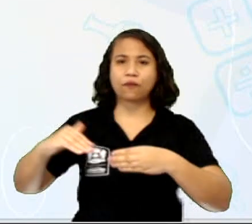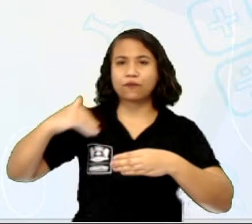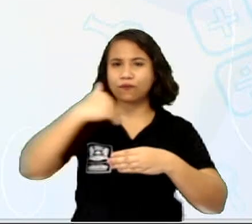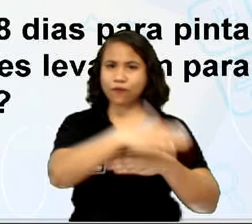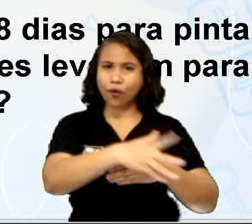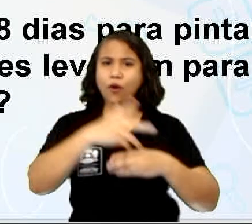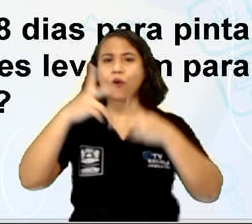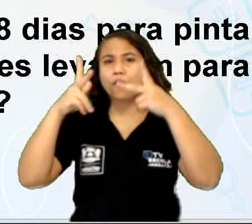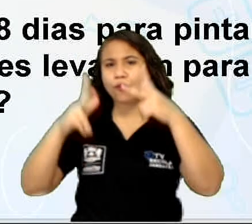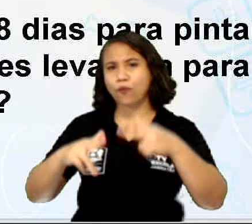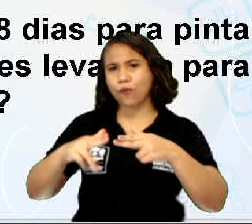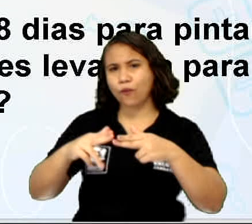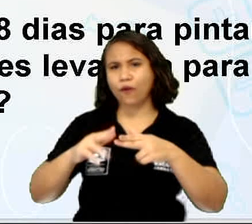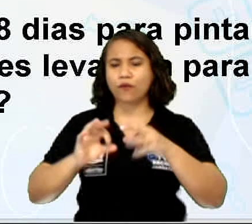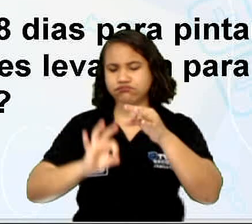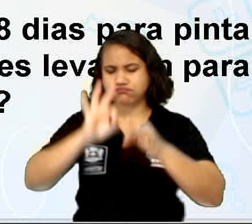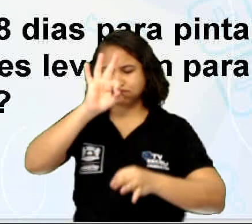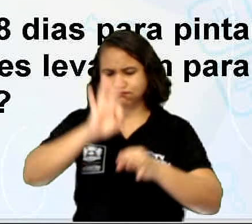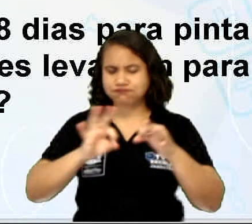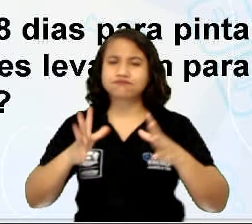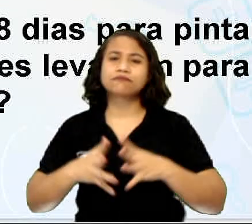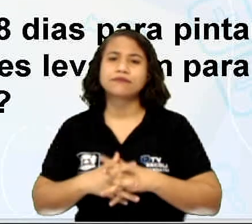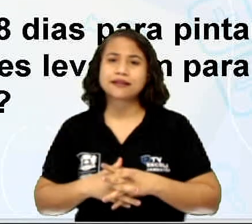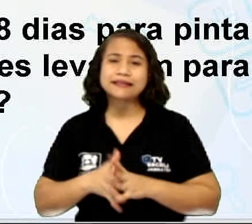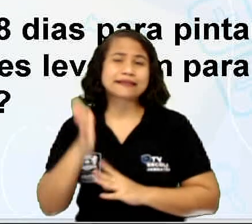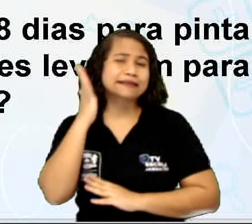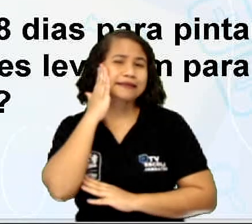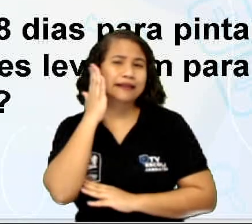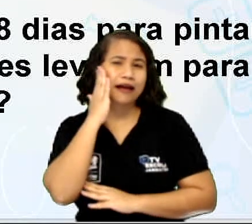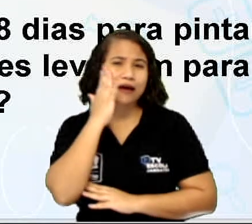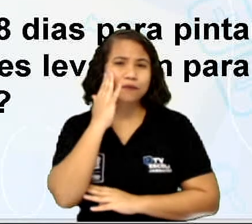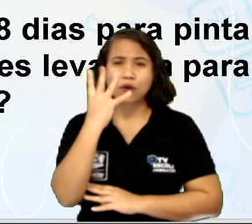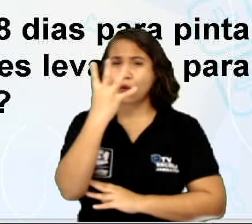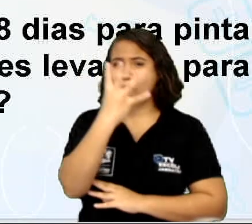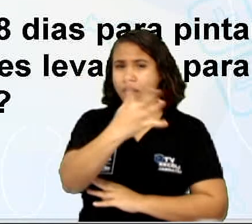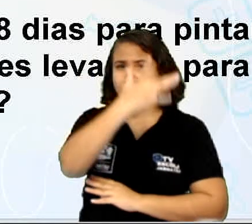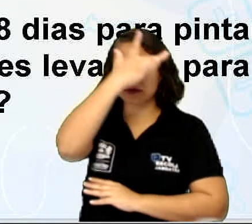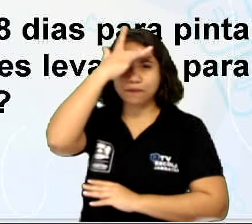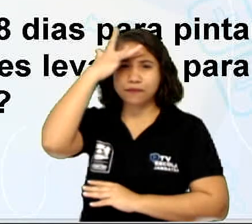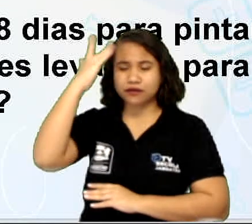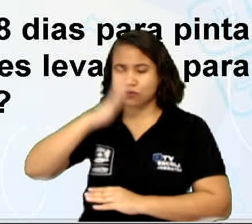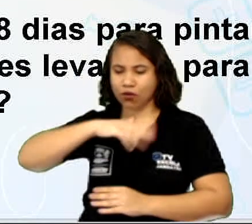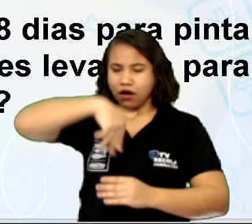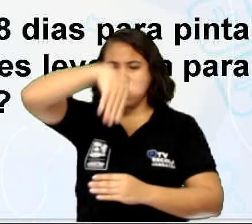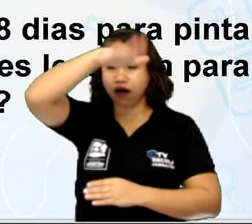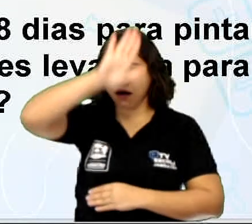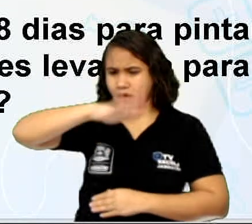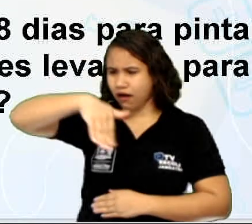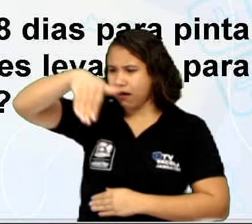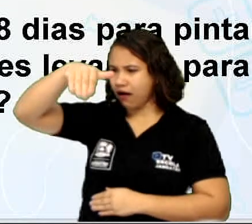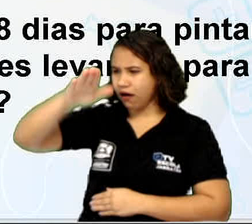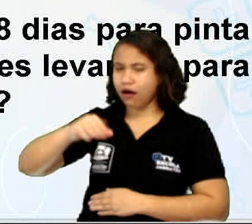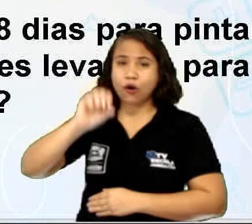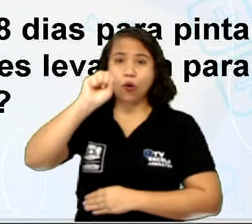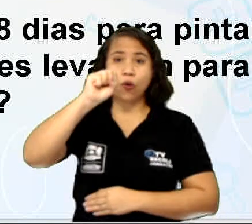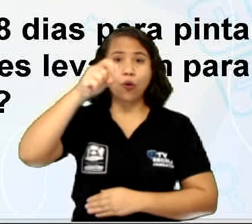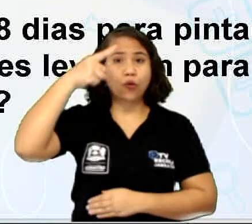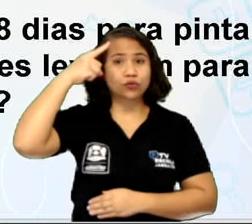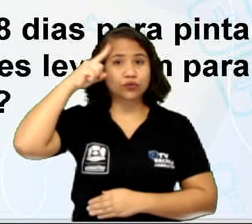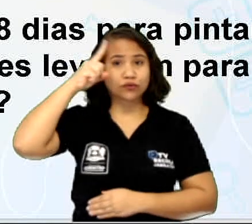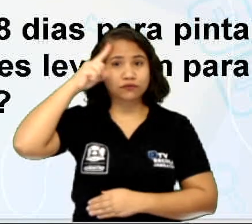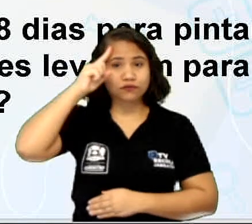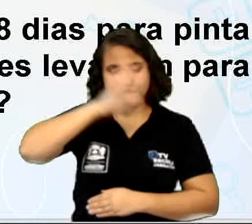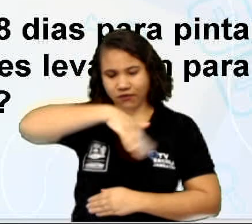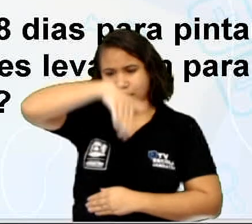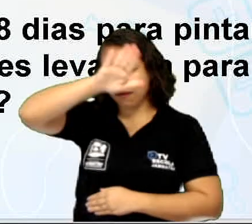a vida tá sabendo o que quatro pintores levariam 8 dias para